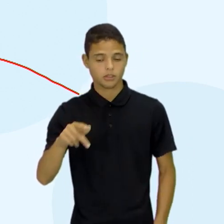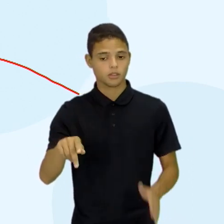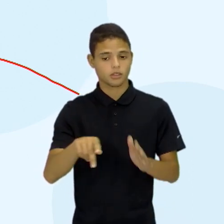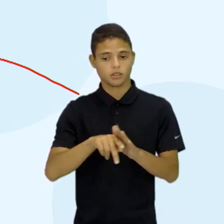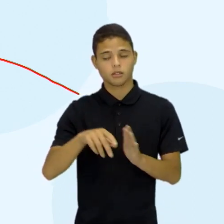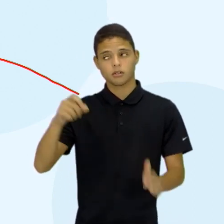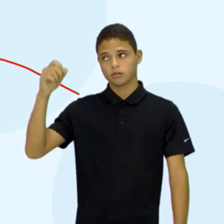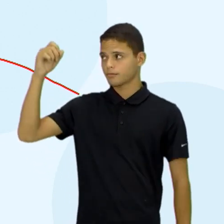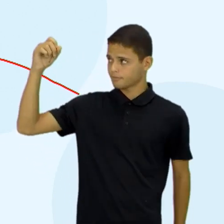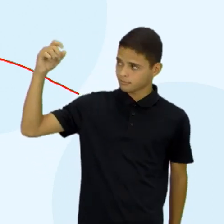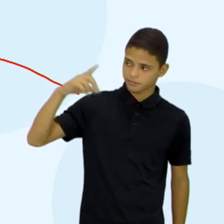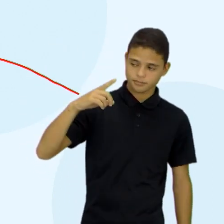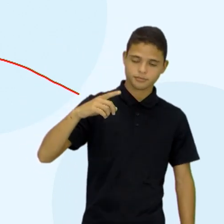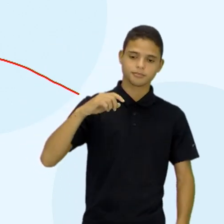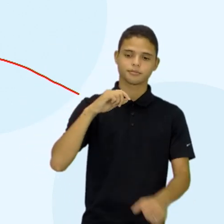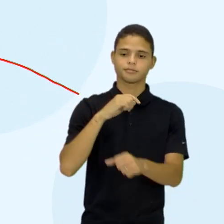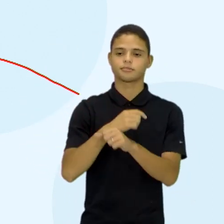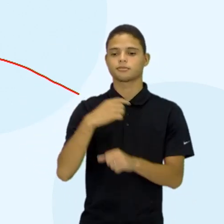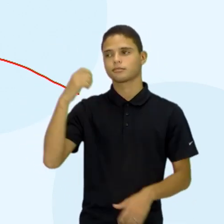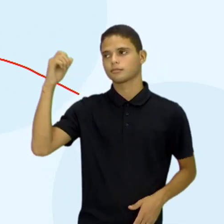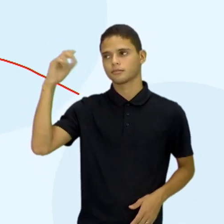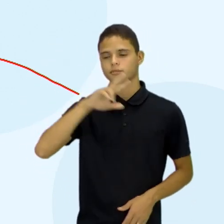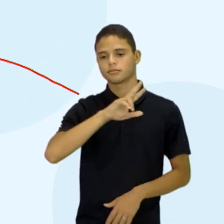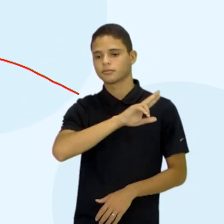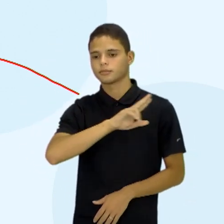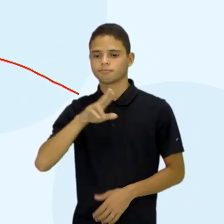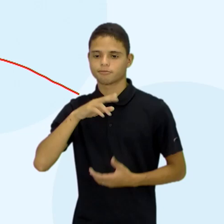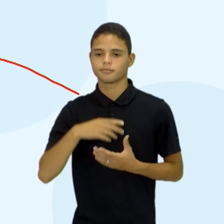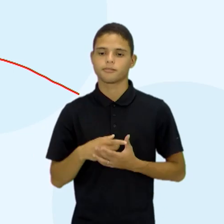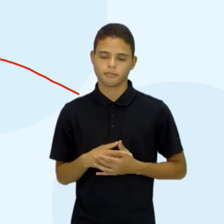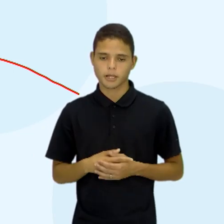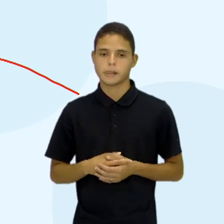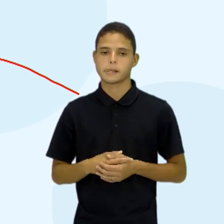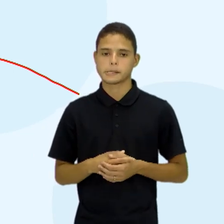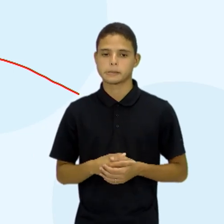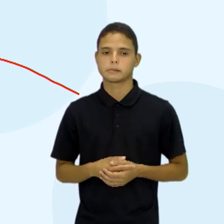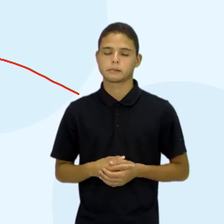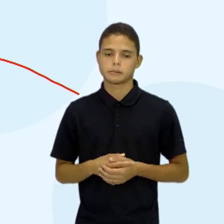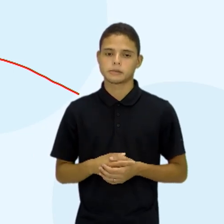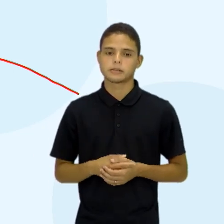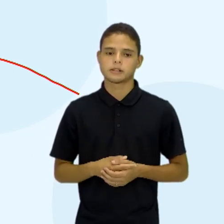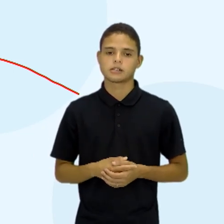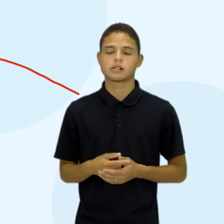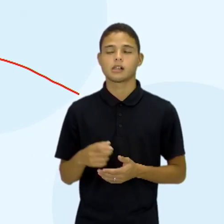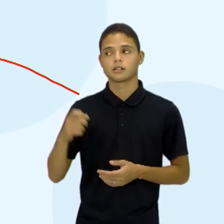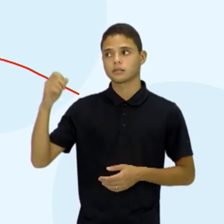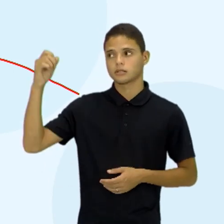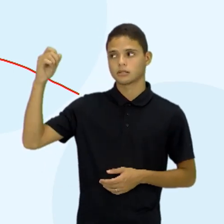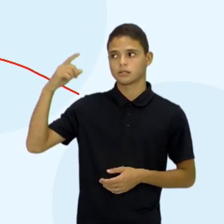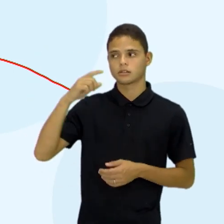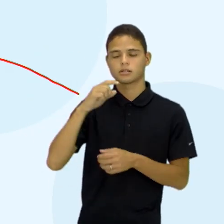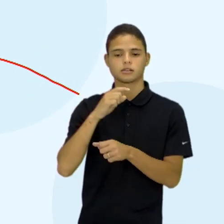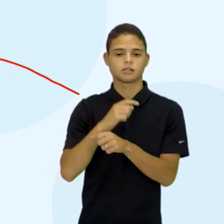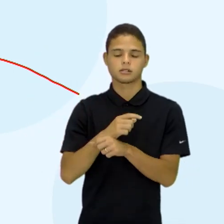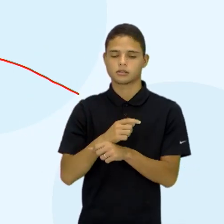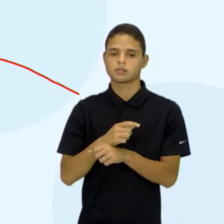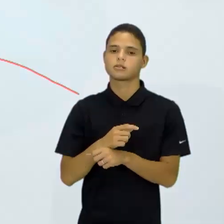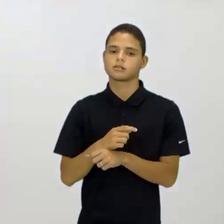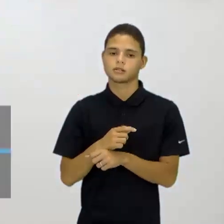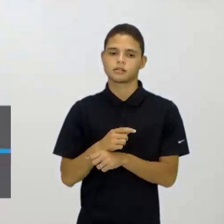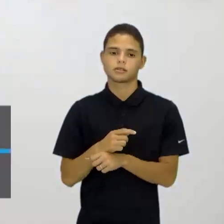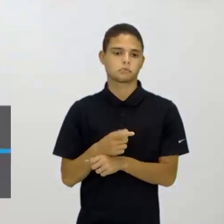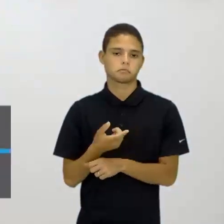e a parada do Sol pessoal chama de solstício também eu só parado só não para ele não tem movimento tá bom